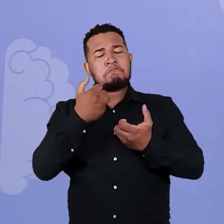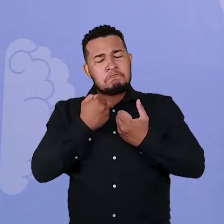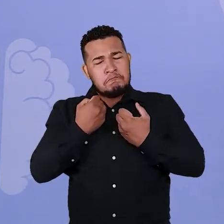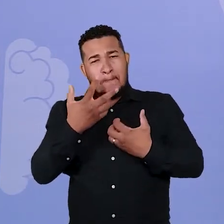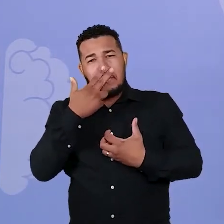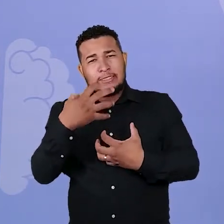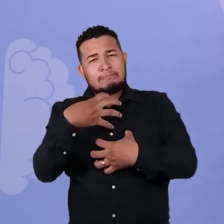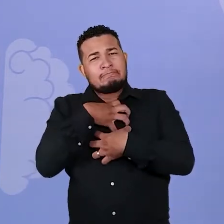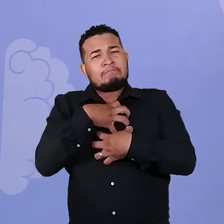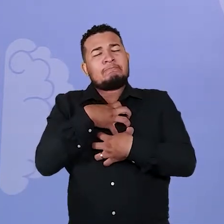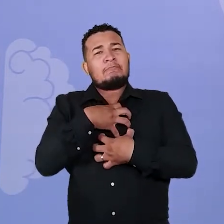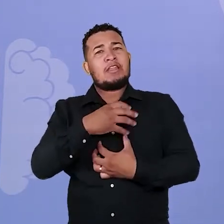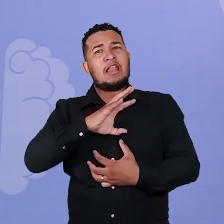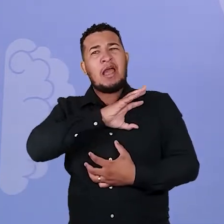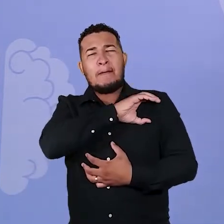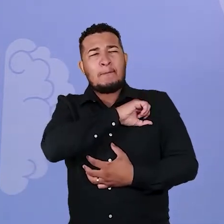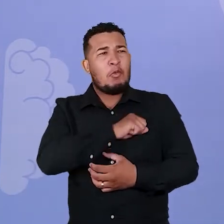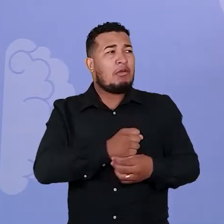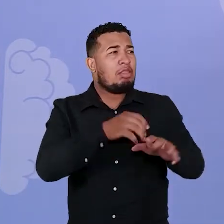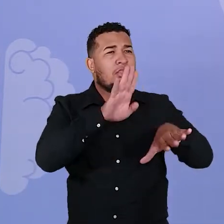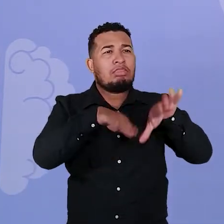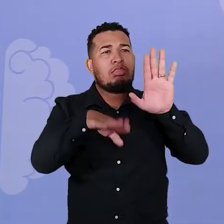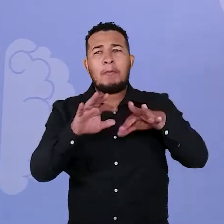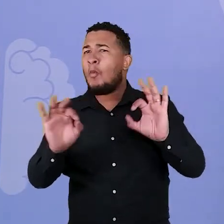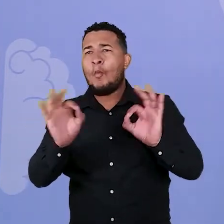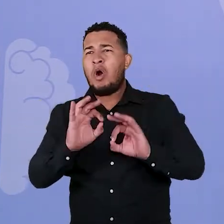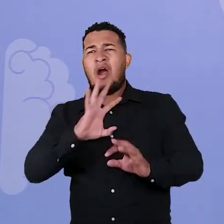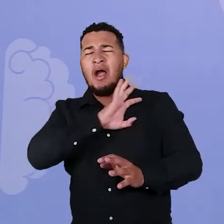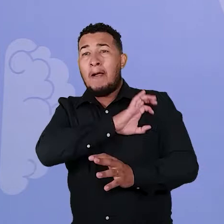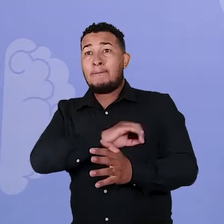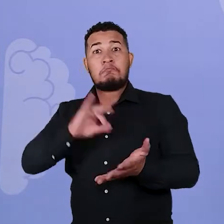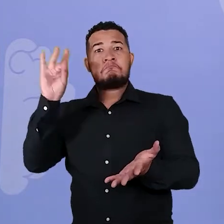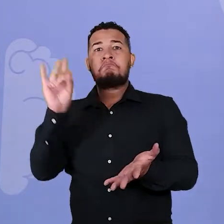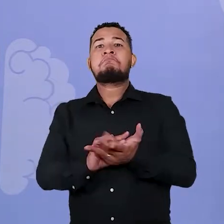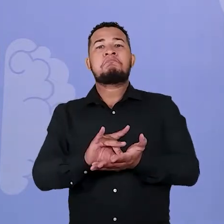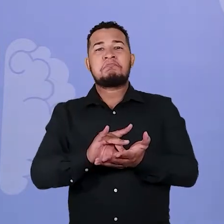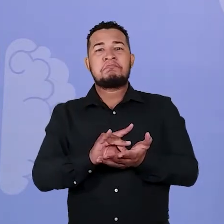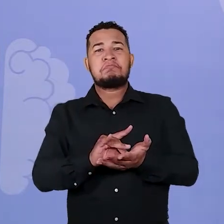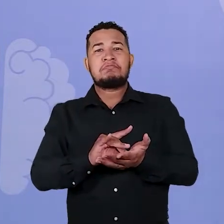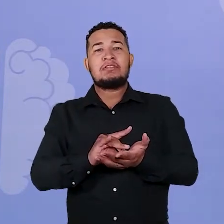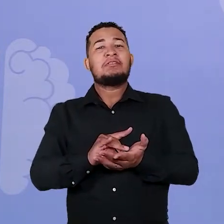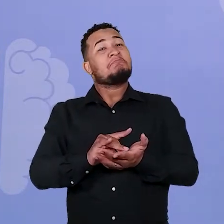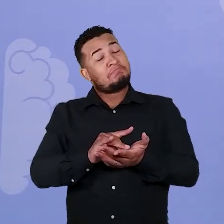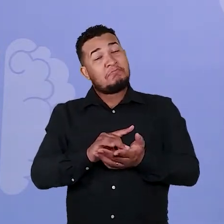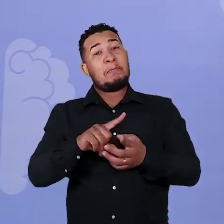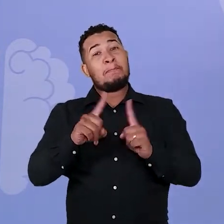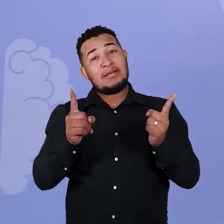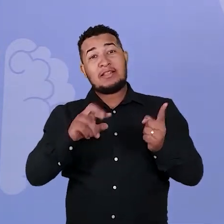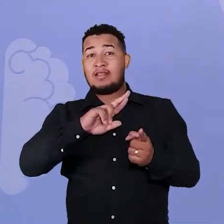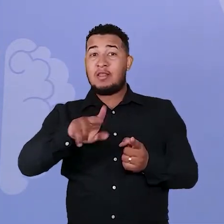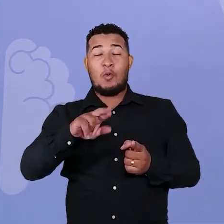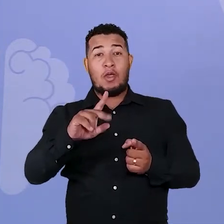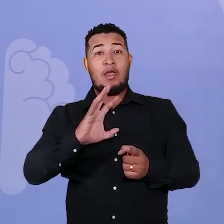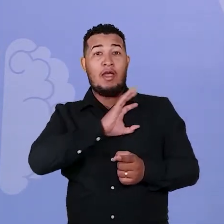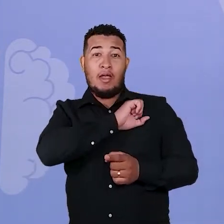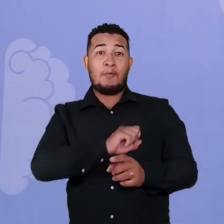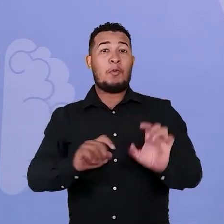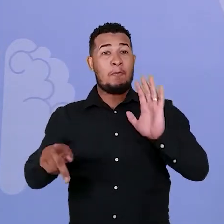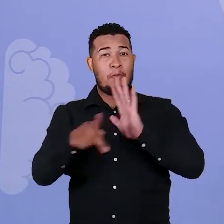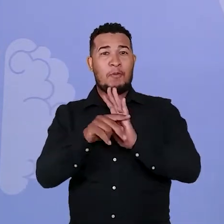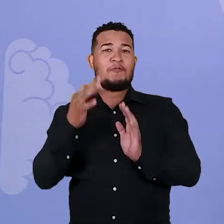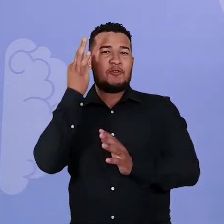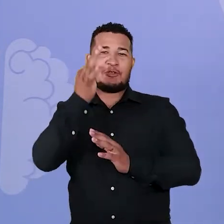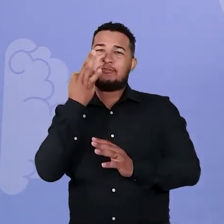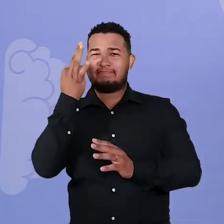sacrifício, pensando na experiência daquele amor incondicional. Não é esse o amor característico